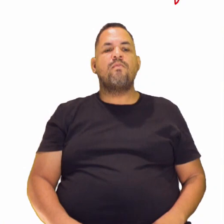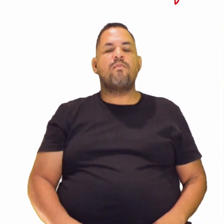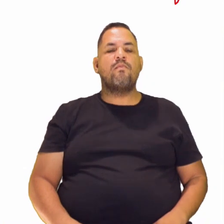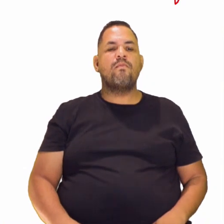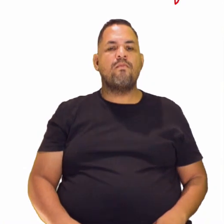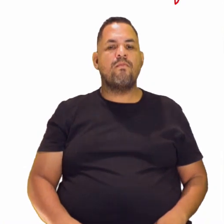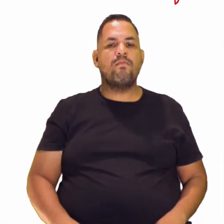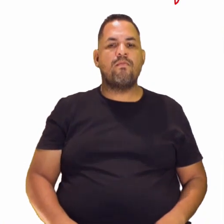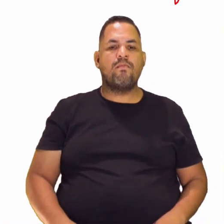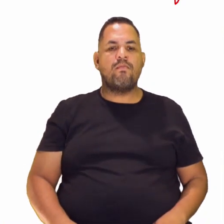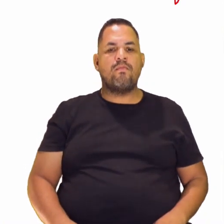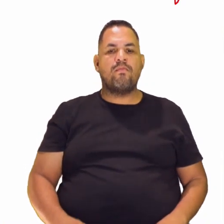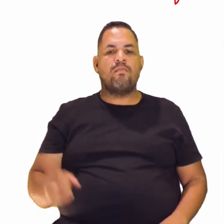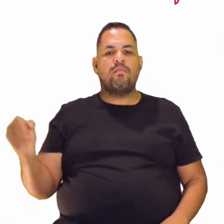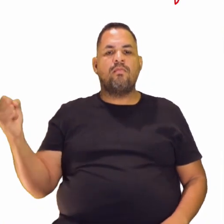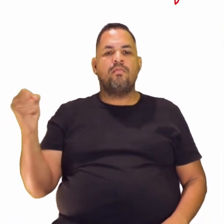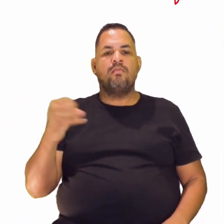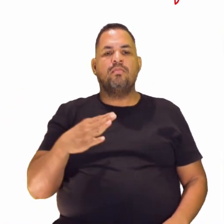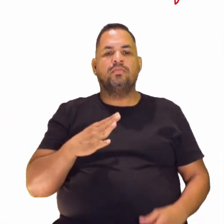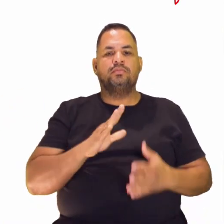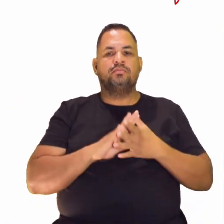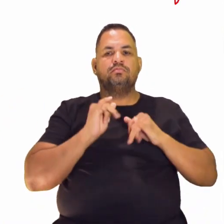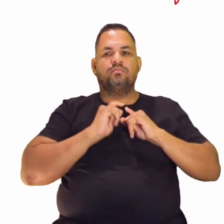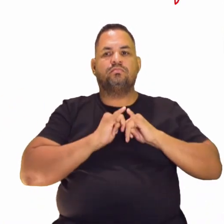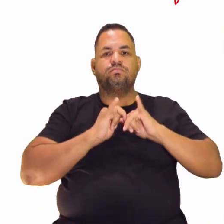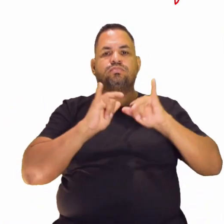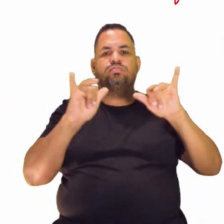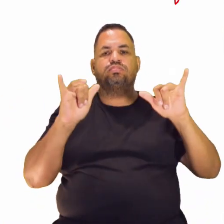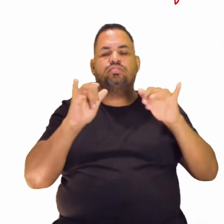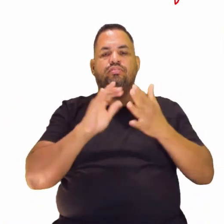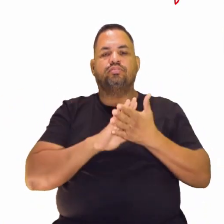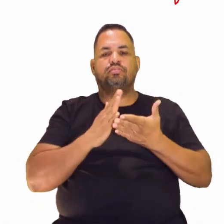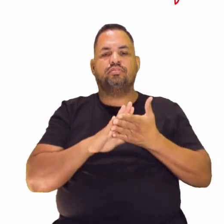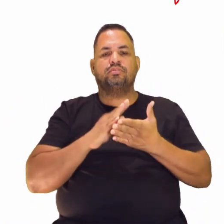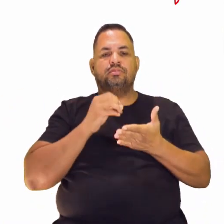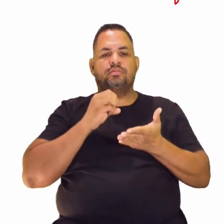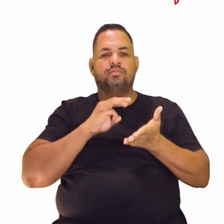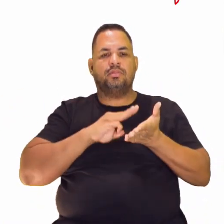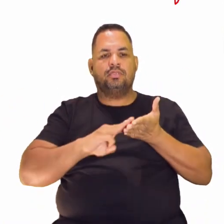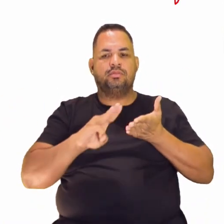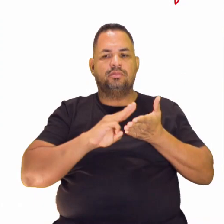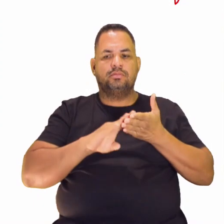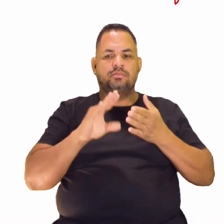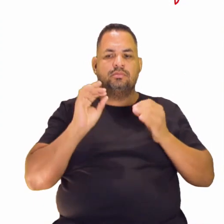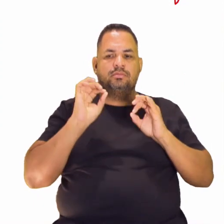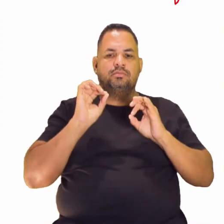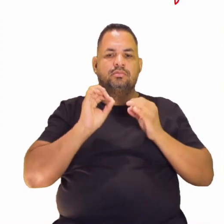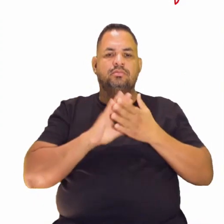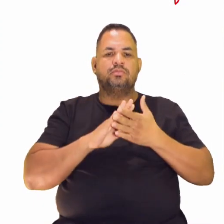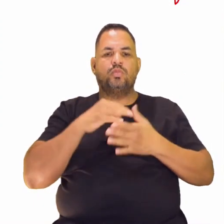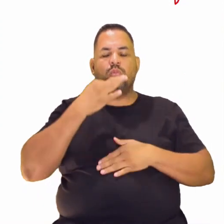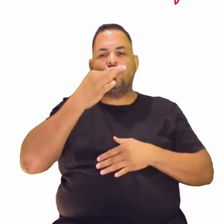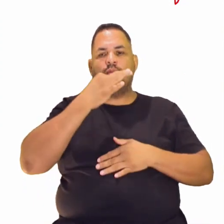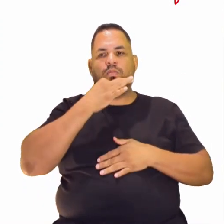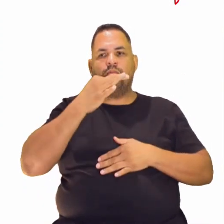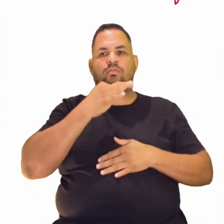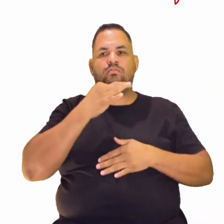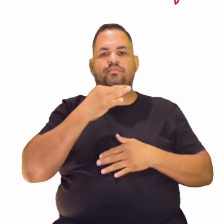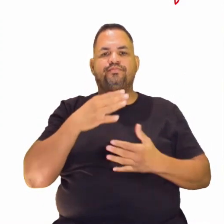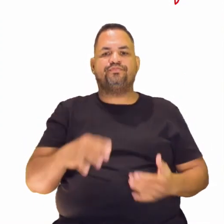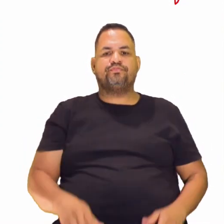através dessa nova maneira de veicular, as mensagens, os discursos